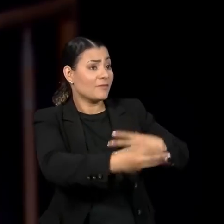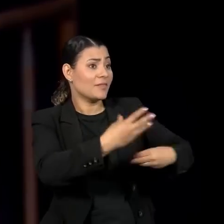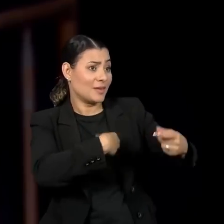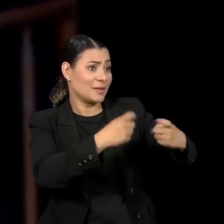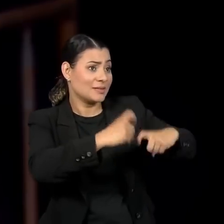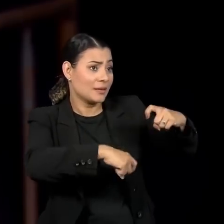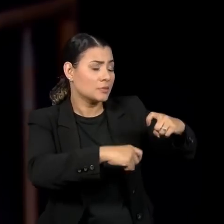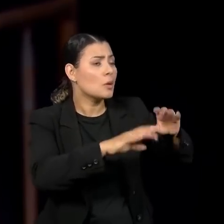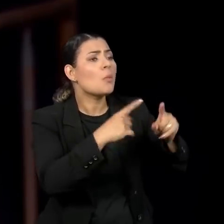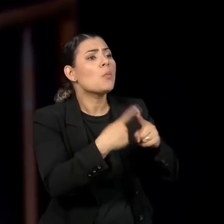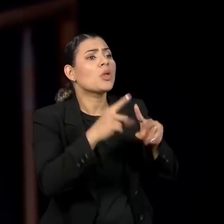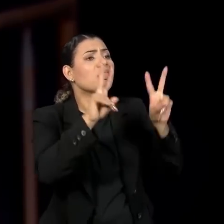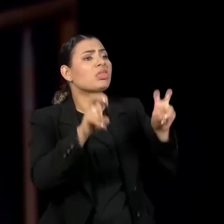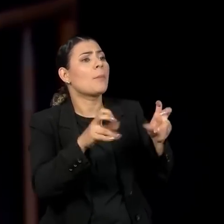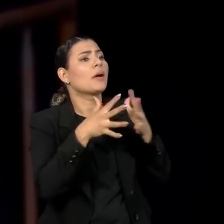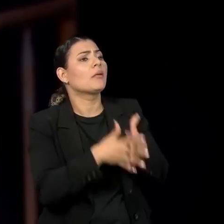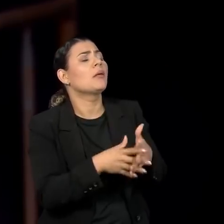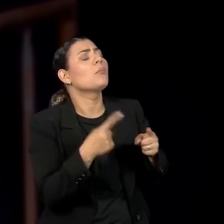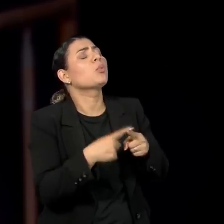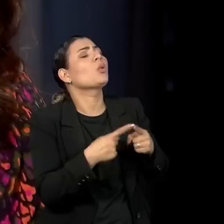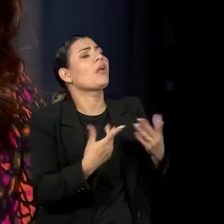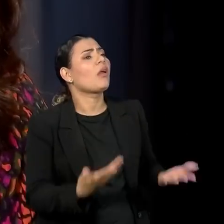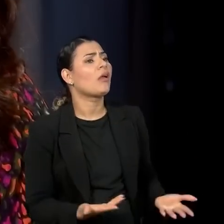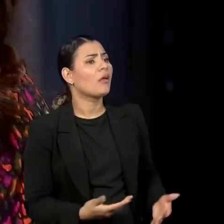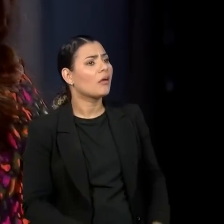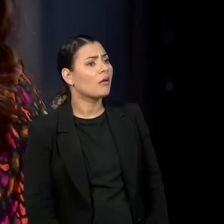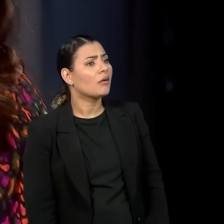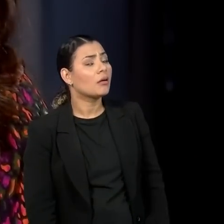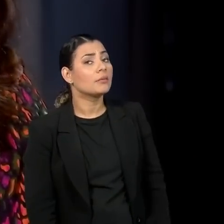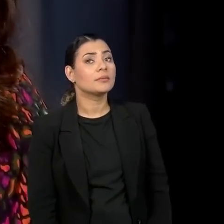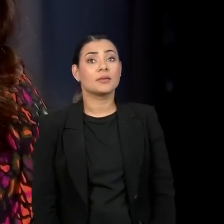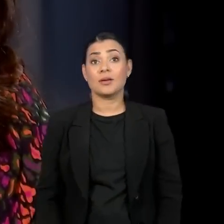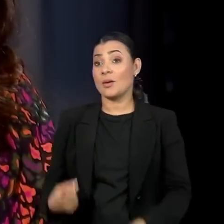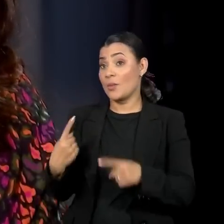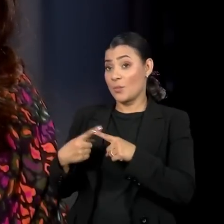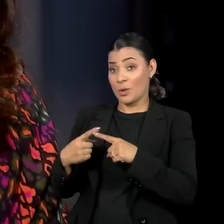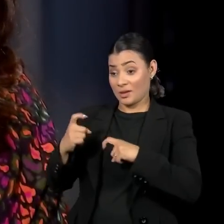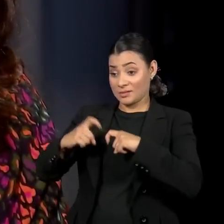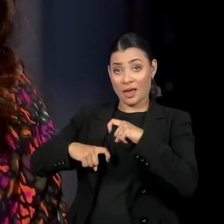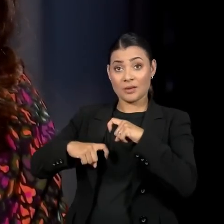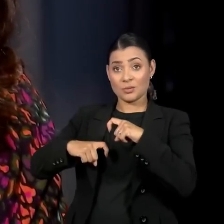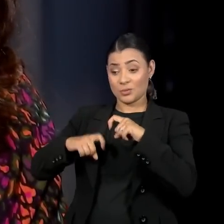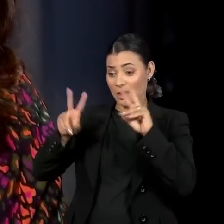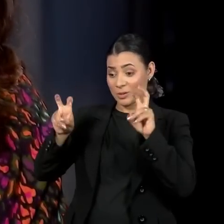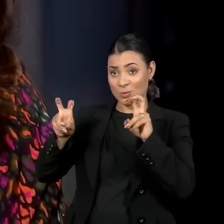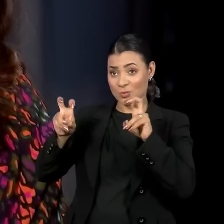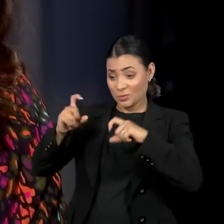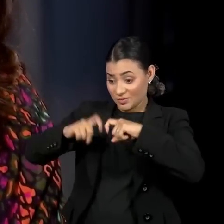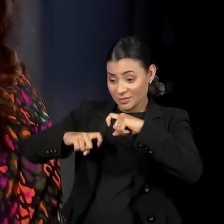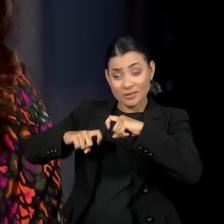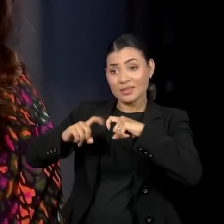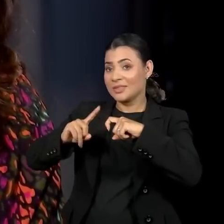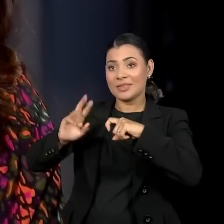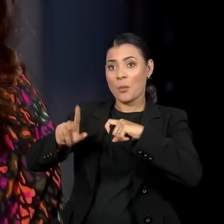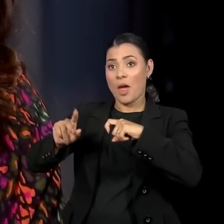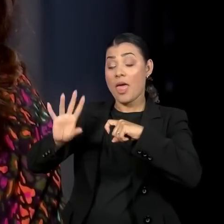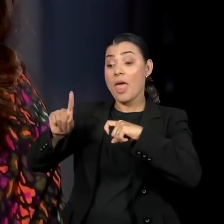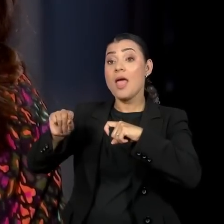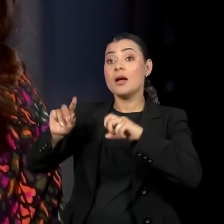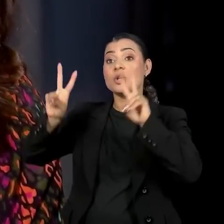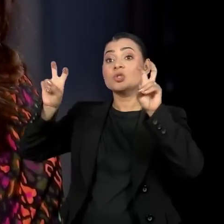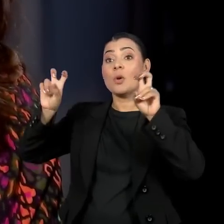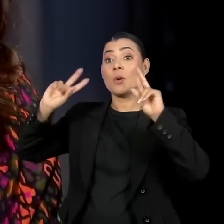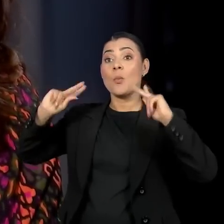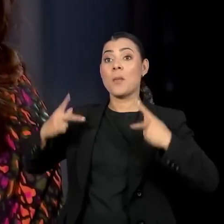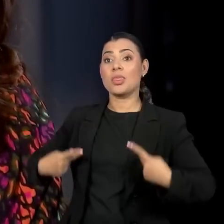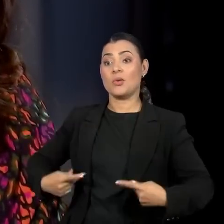gente complica tanto esse assunto? Porque o sexo não é sobre o sexo. O sexo é sobre a gente.